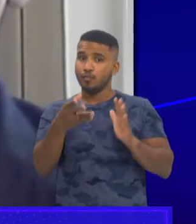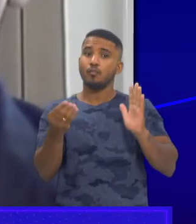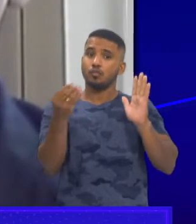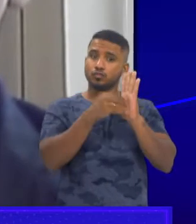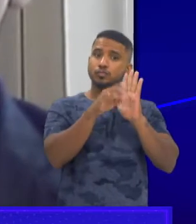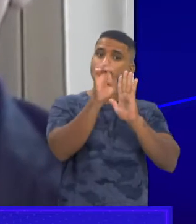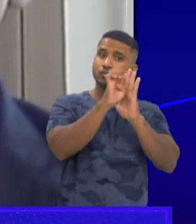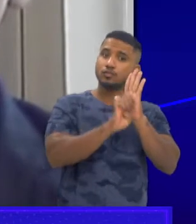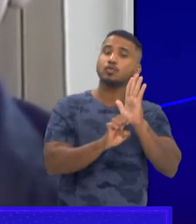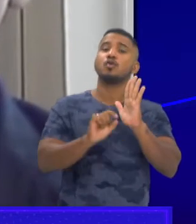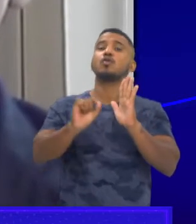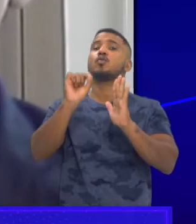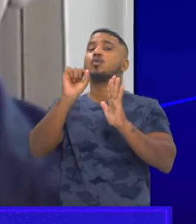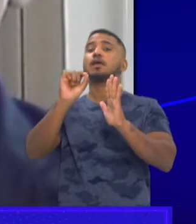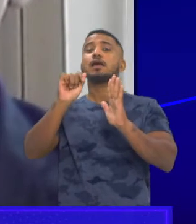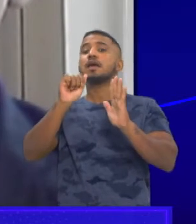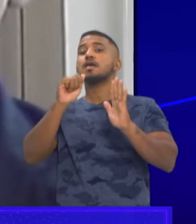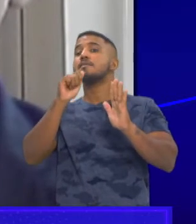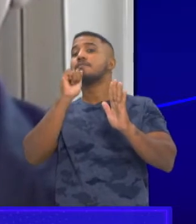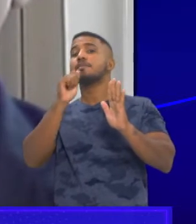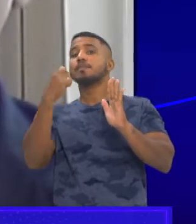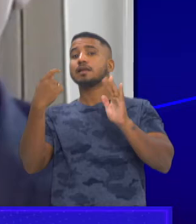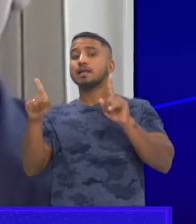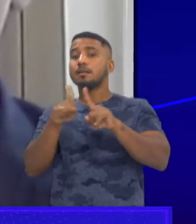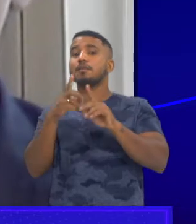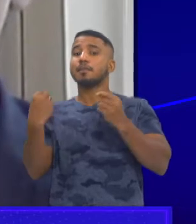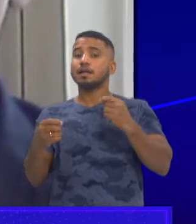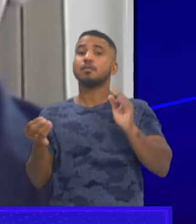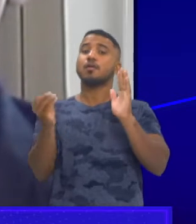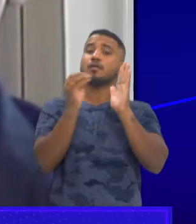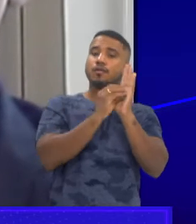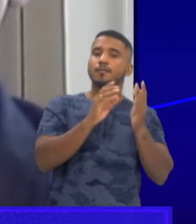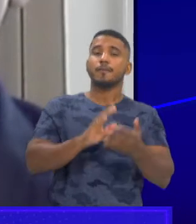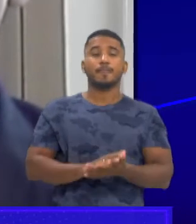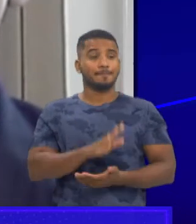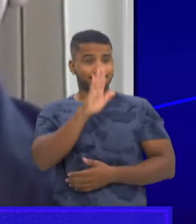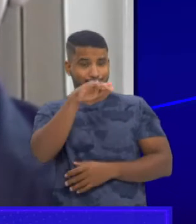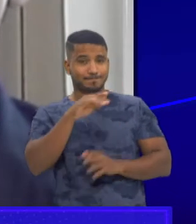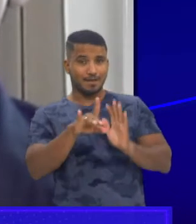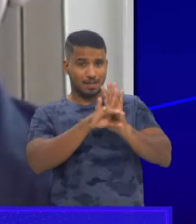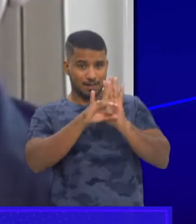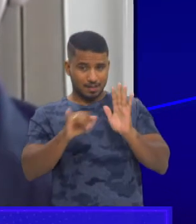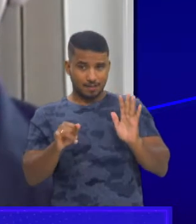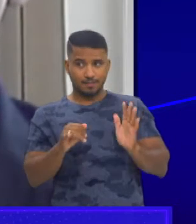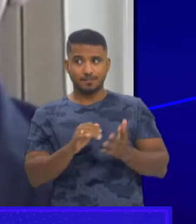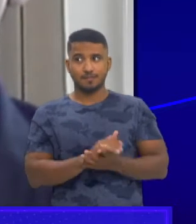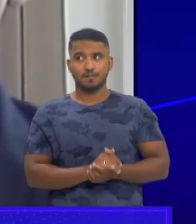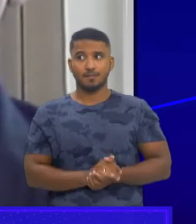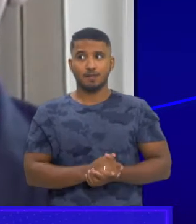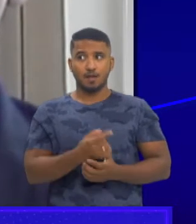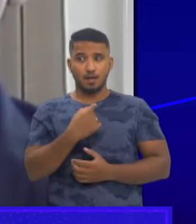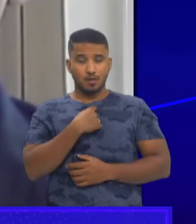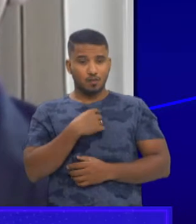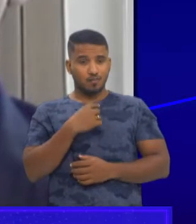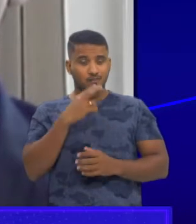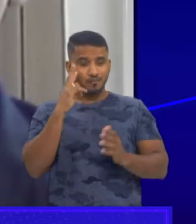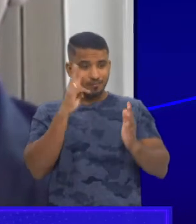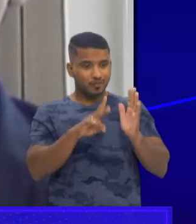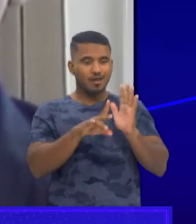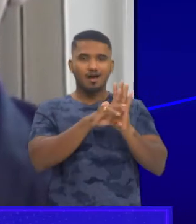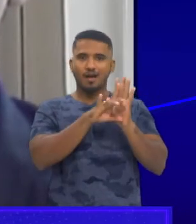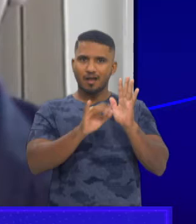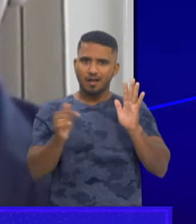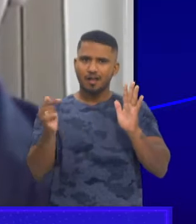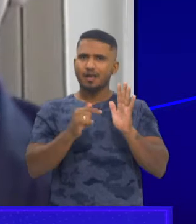que as pessoas estavam pensando que os direitos iam ser garantidos daquela forma. O que é que faltou? Exatamente, muita gente